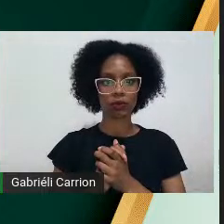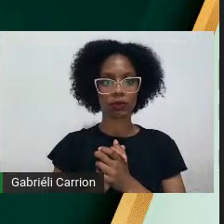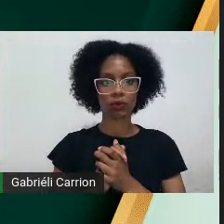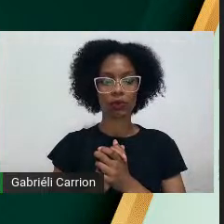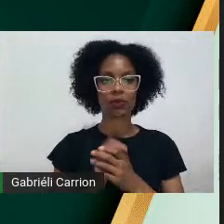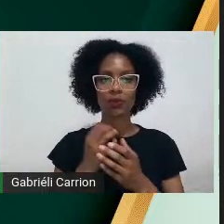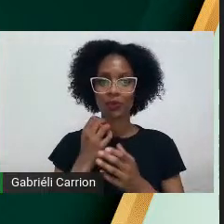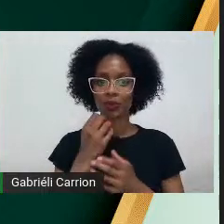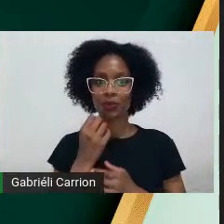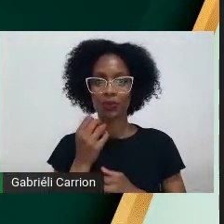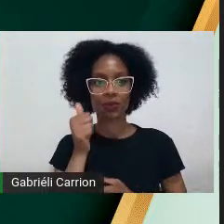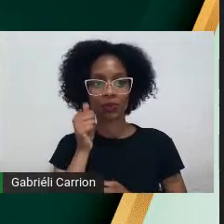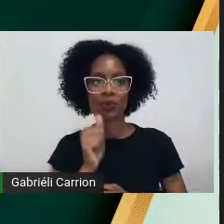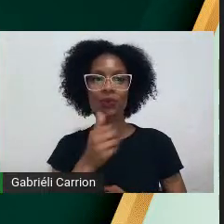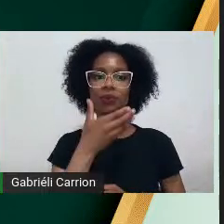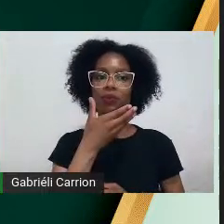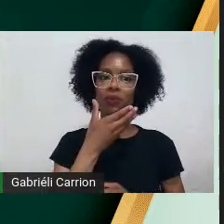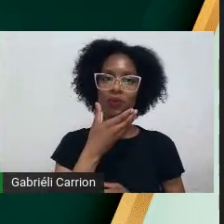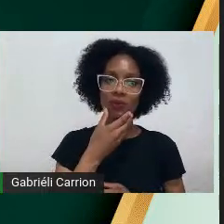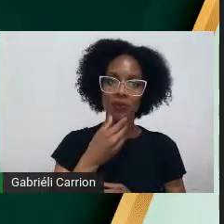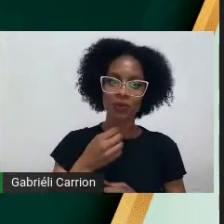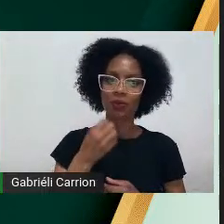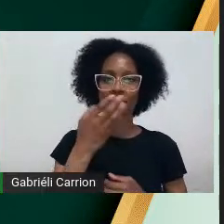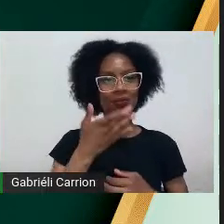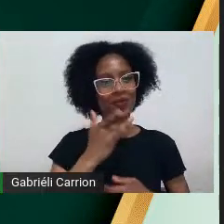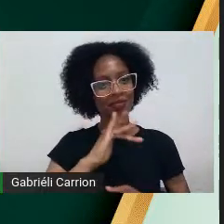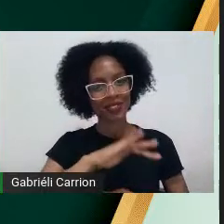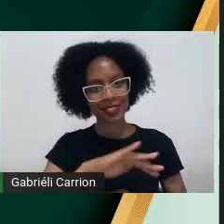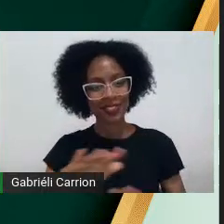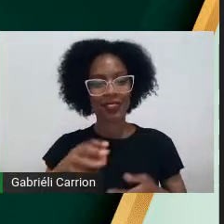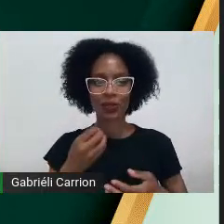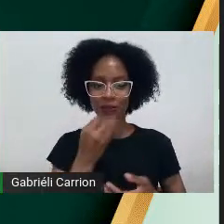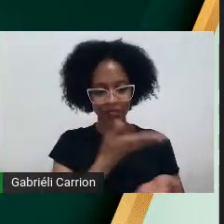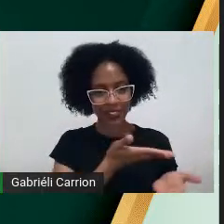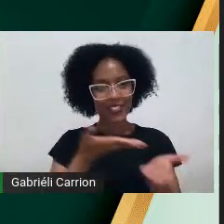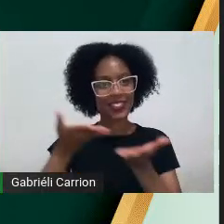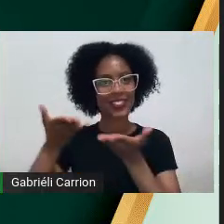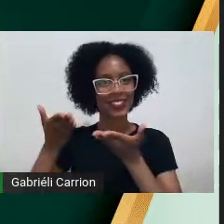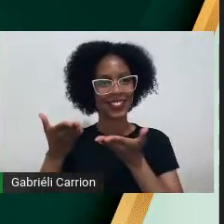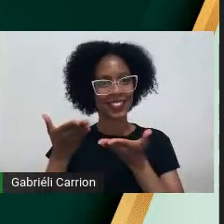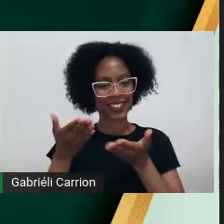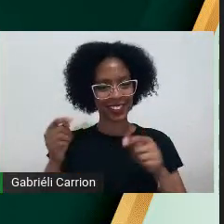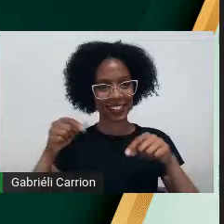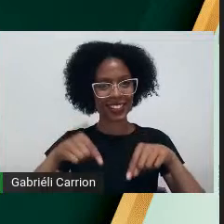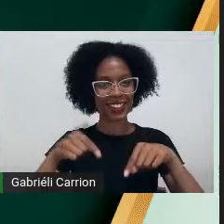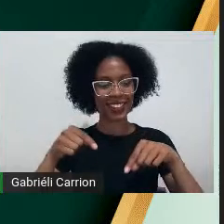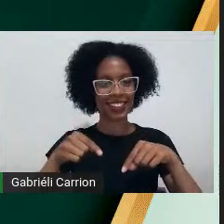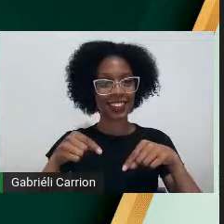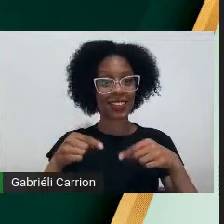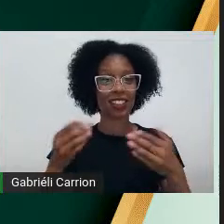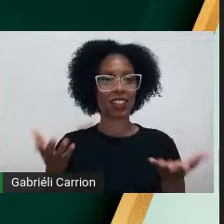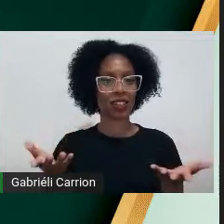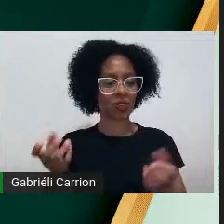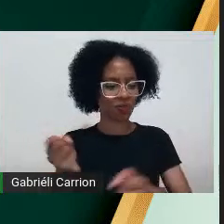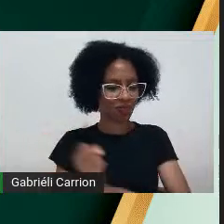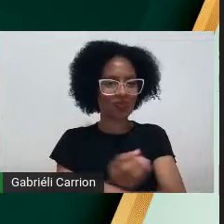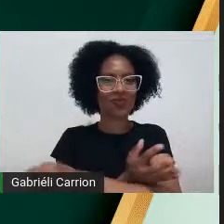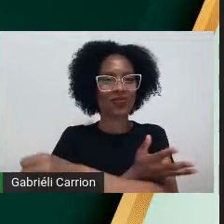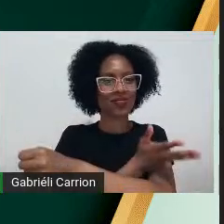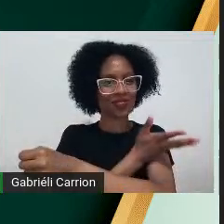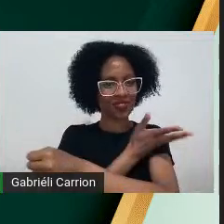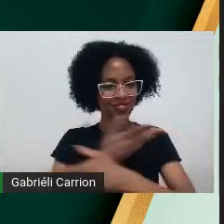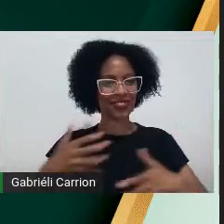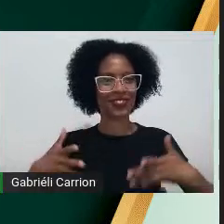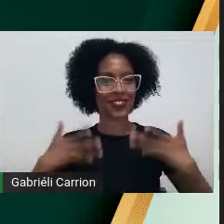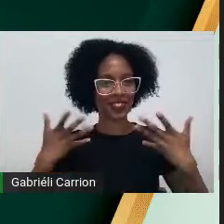Senhoras e senhores, boa tarde. Sejam todos bem-vindos e bem-vindas. É com muita emoção e alegria que